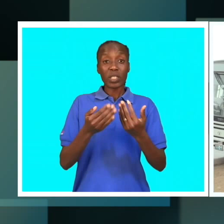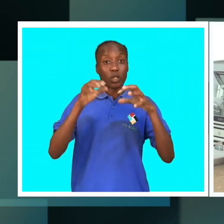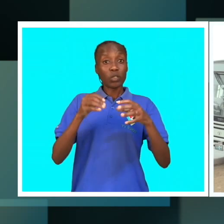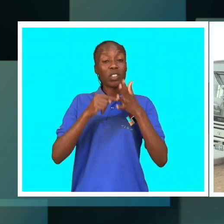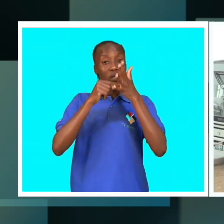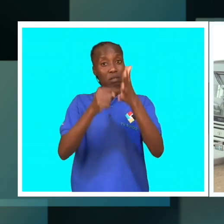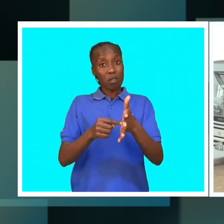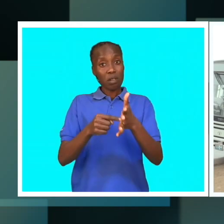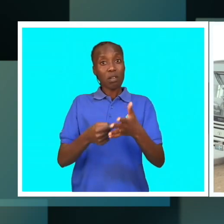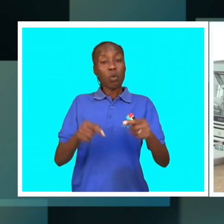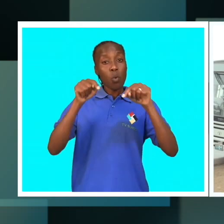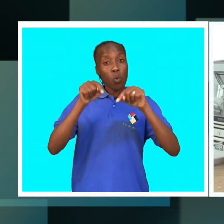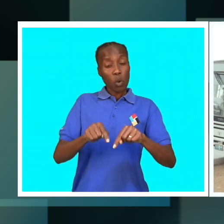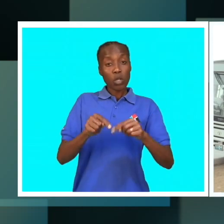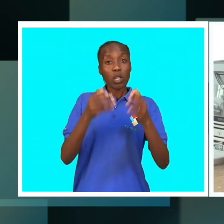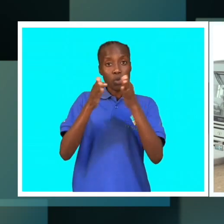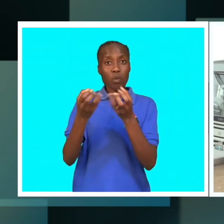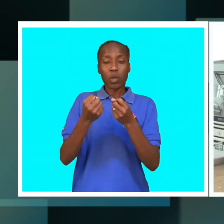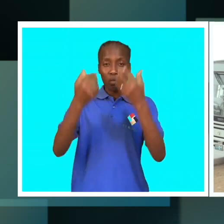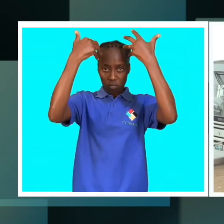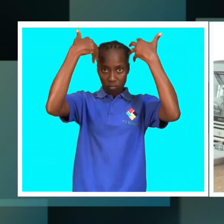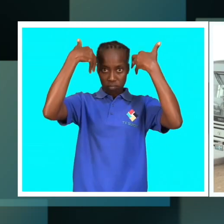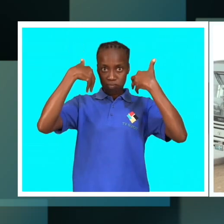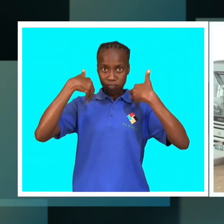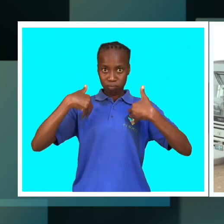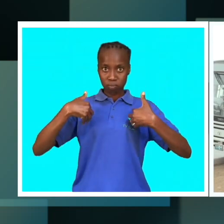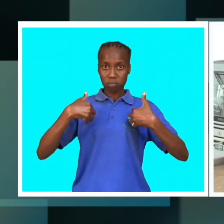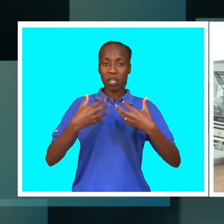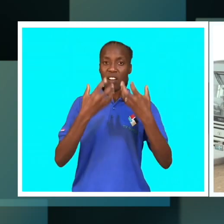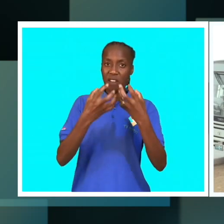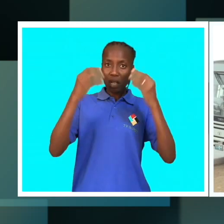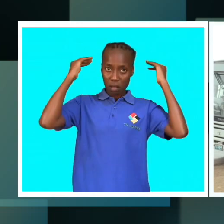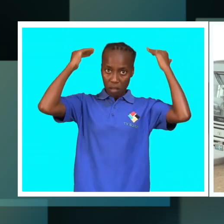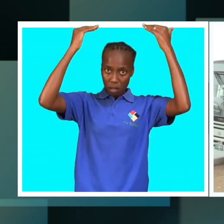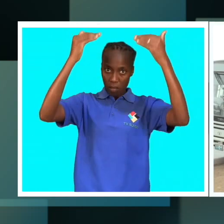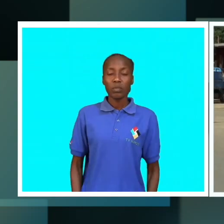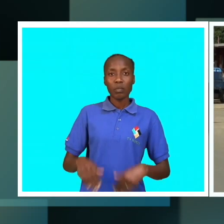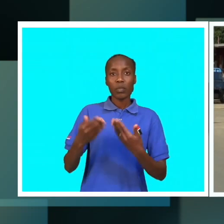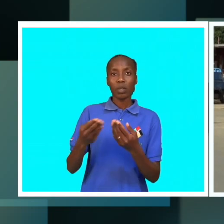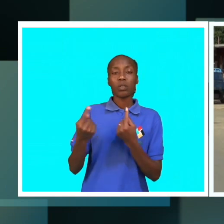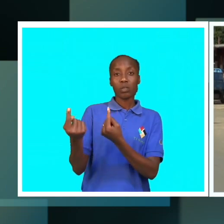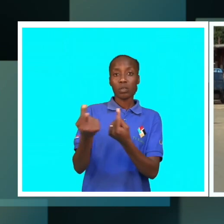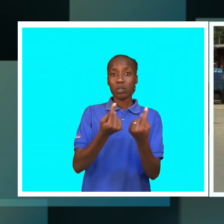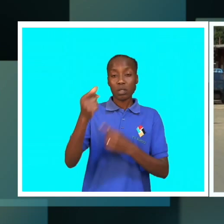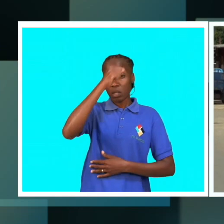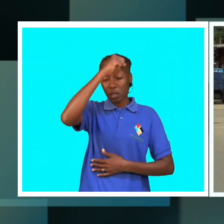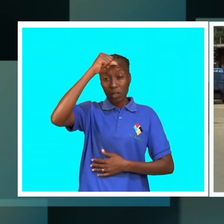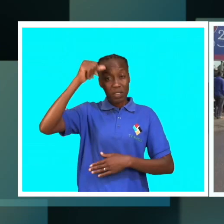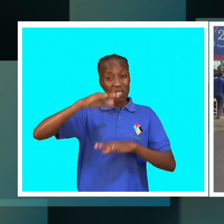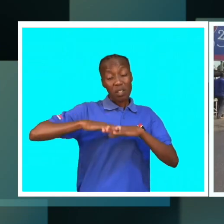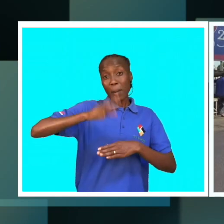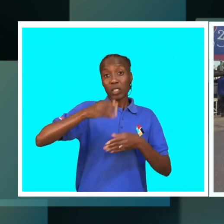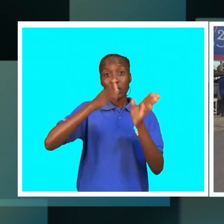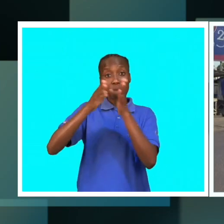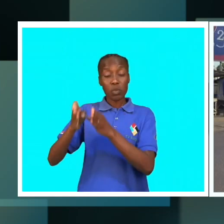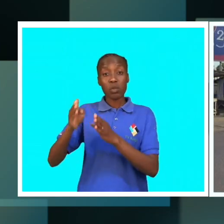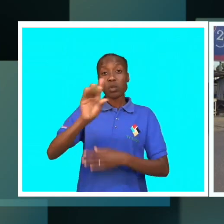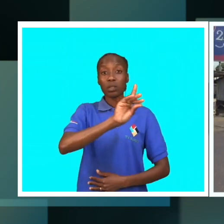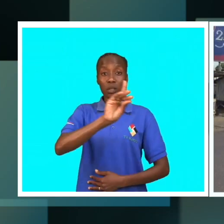Se eu deixo fosse como este, por exemplo, nós podemos olhar. Então, dá falta de tempo com alpendres. Esta situação é mais